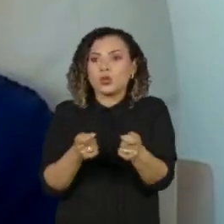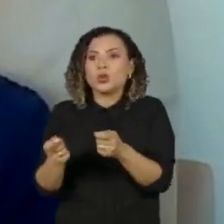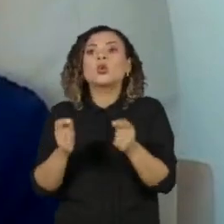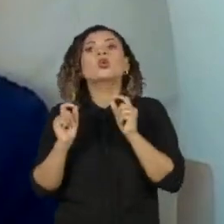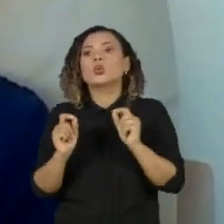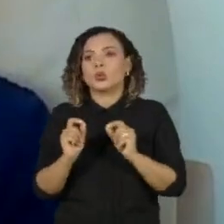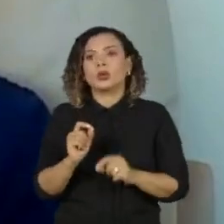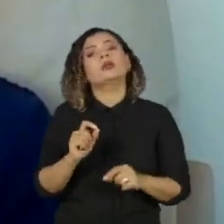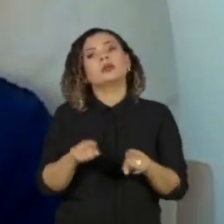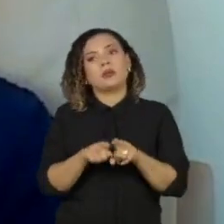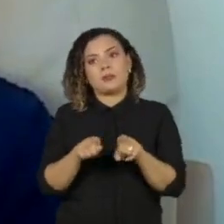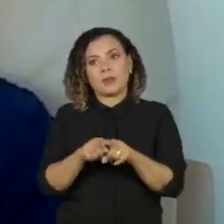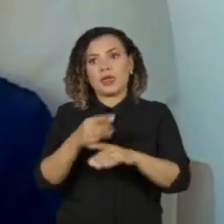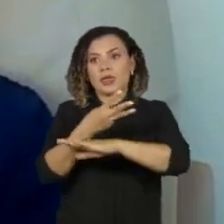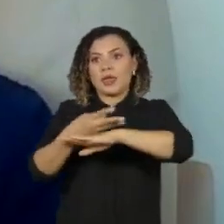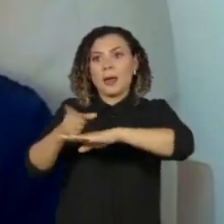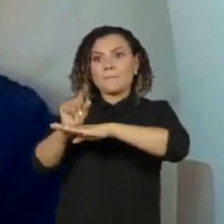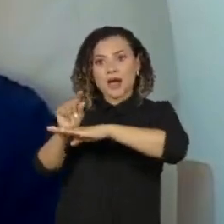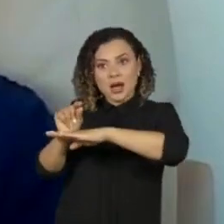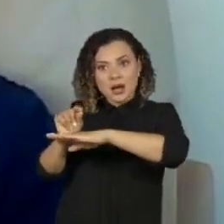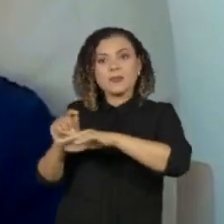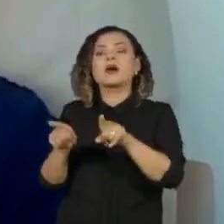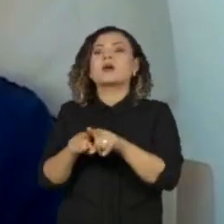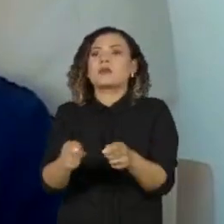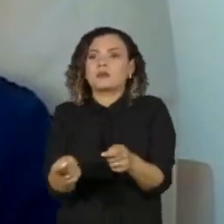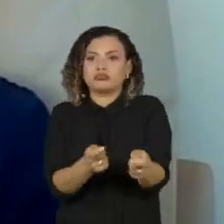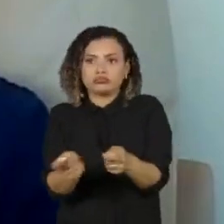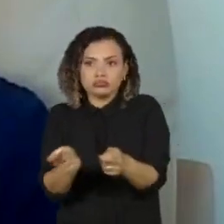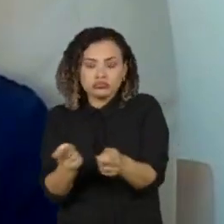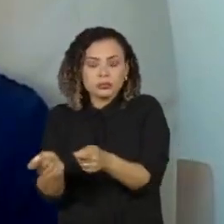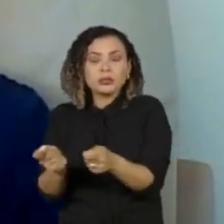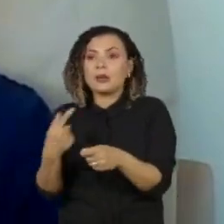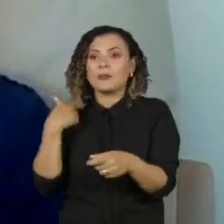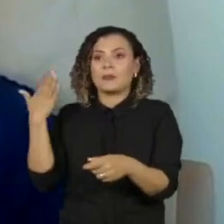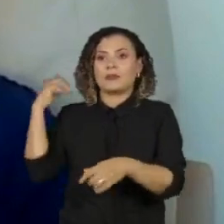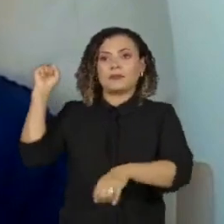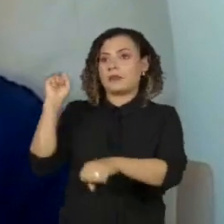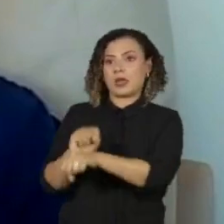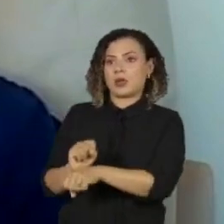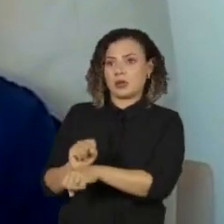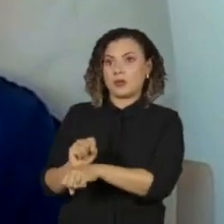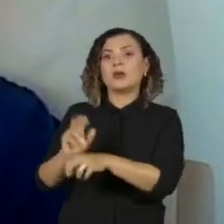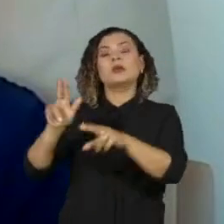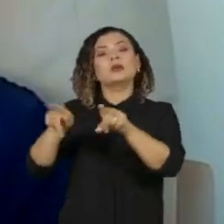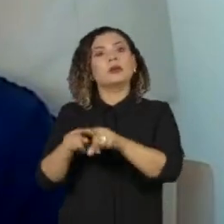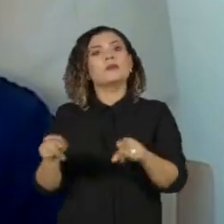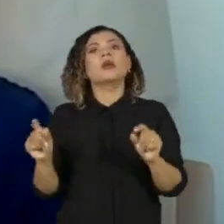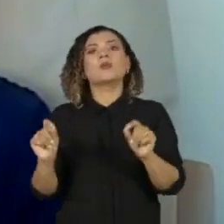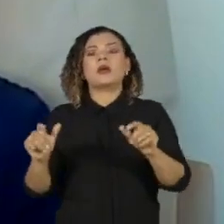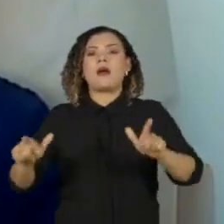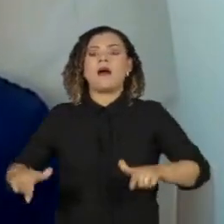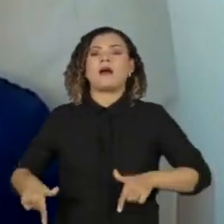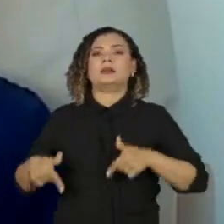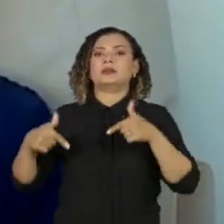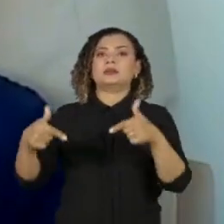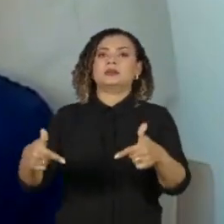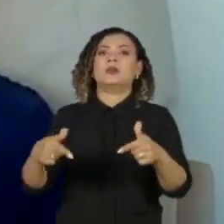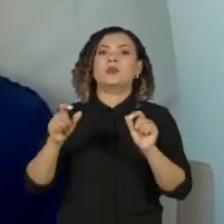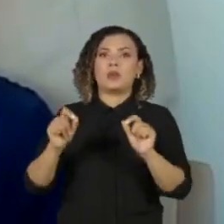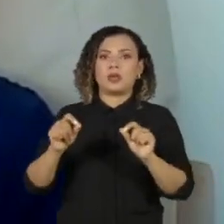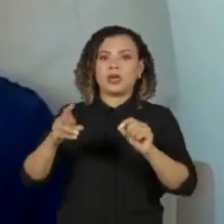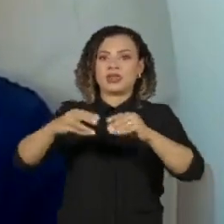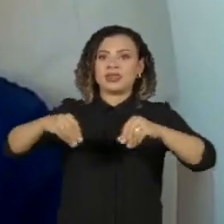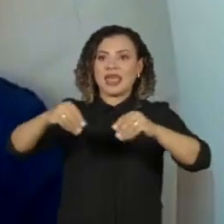vinham sendo apoiados pelo Fundo Amazônia e também foram paralisados, para fazer ações, por exemplo, de desintrusão